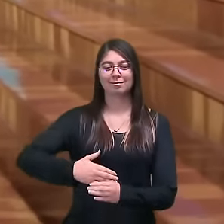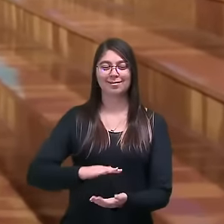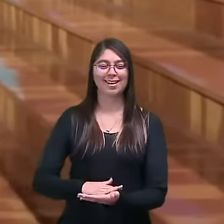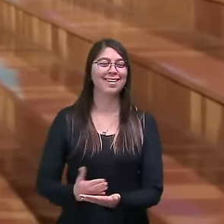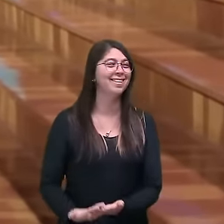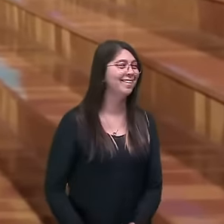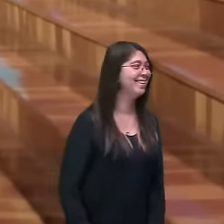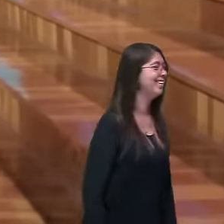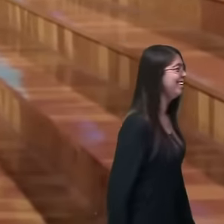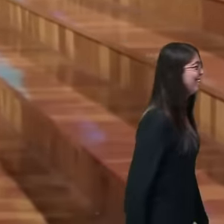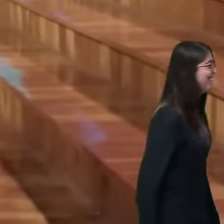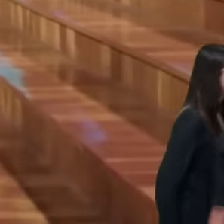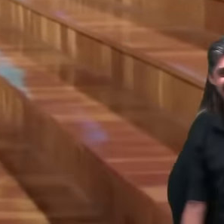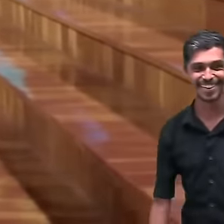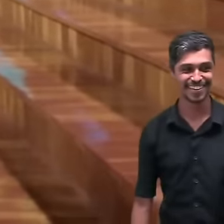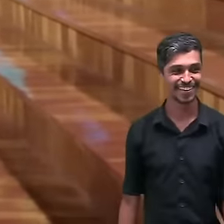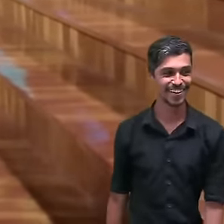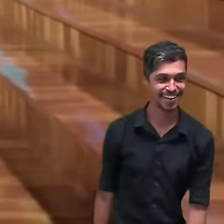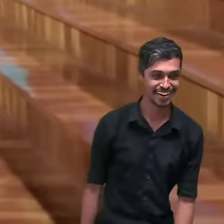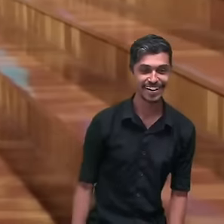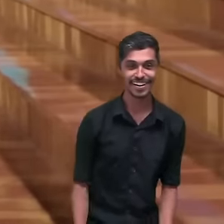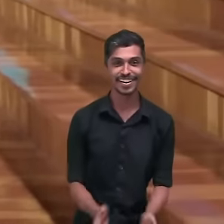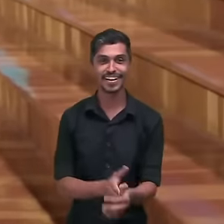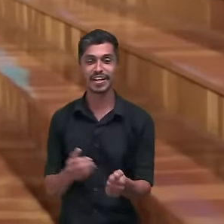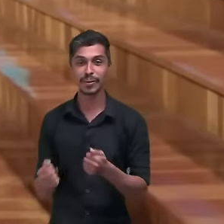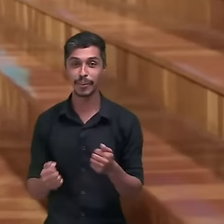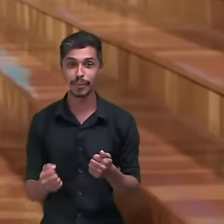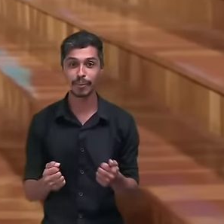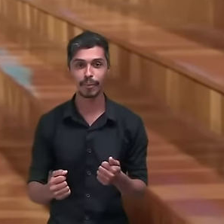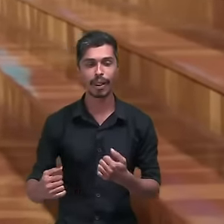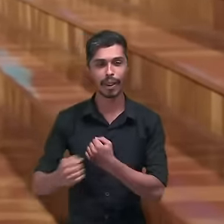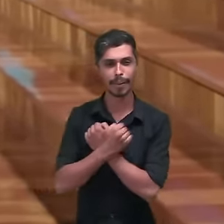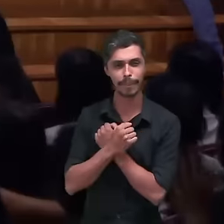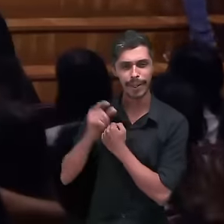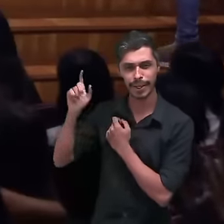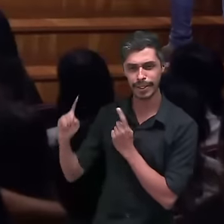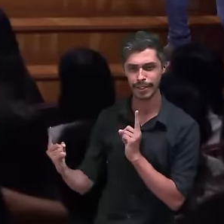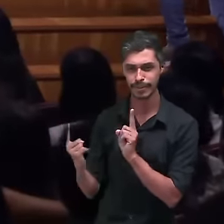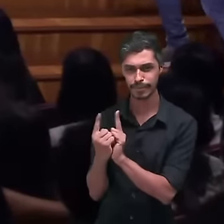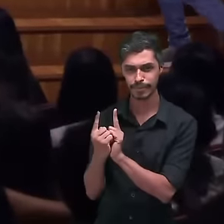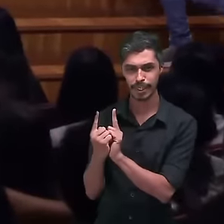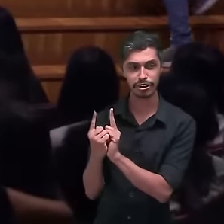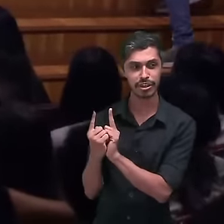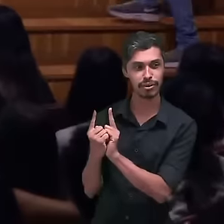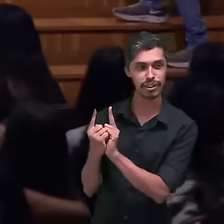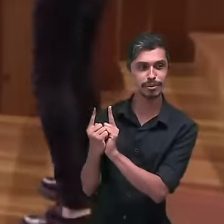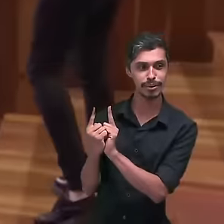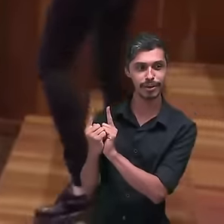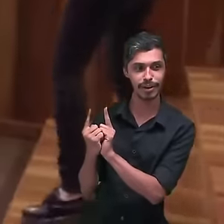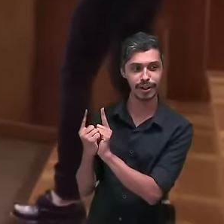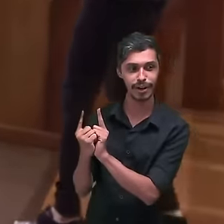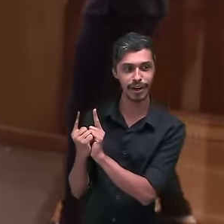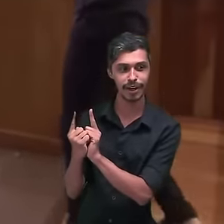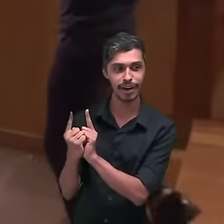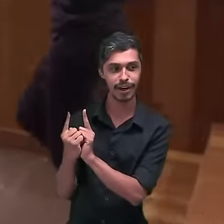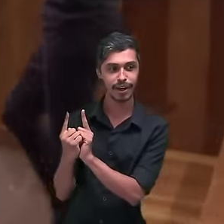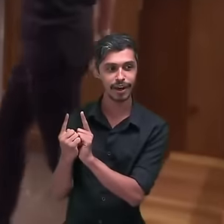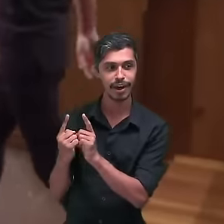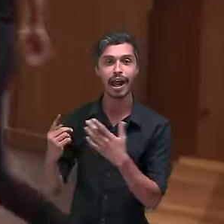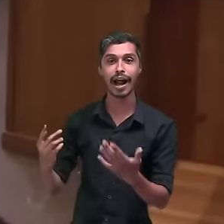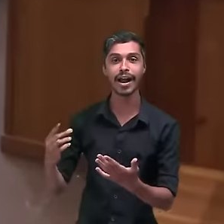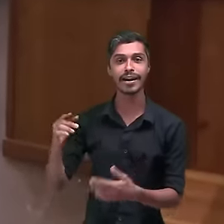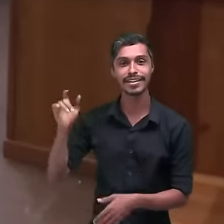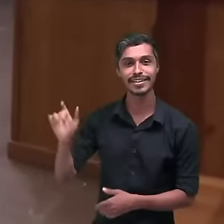Eu estou sentindo o poder de Deus, aleluia. Abraça Ele, isso, aleluia. Não permita que nada te afaste